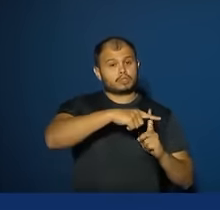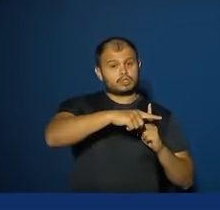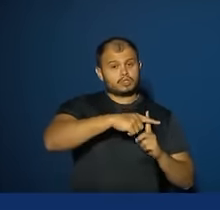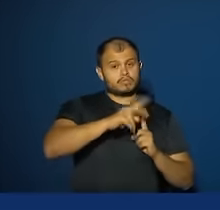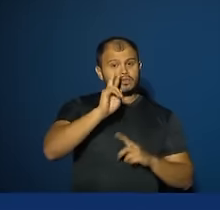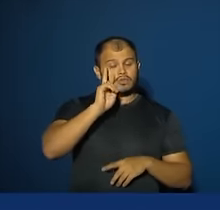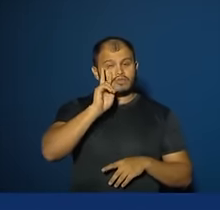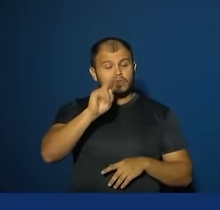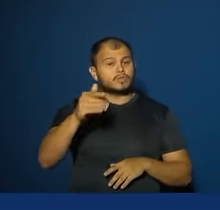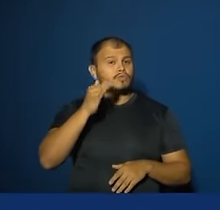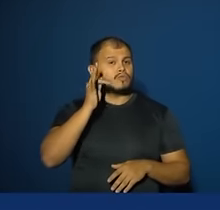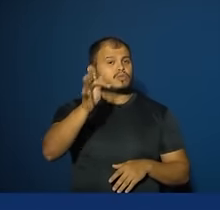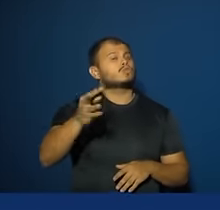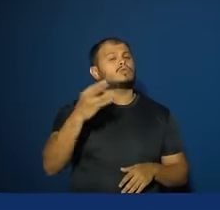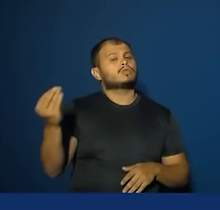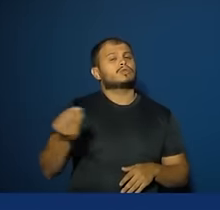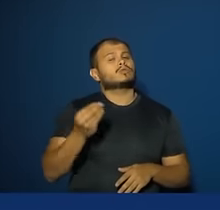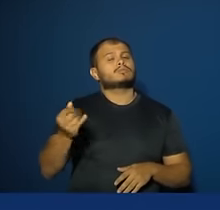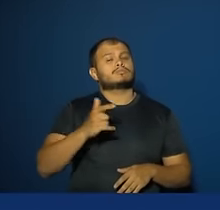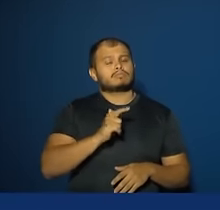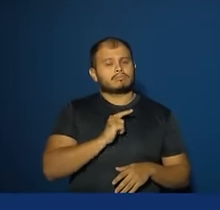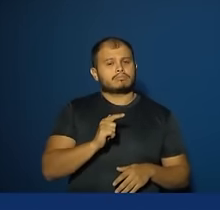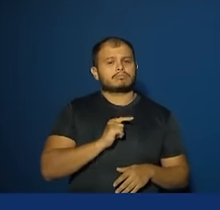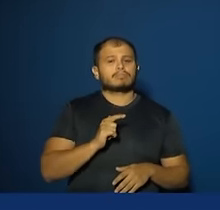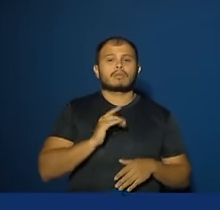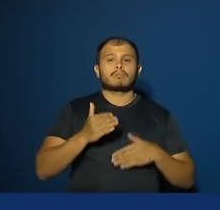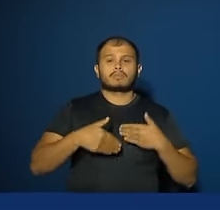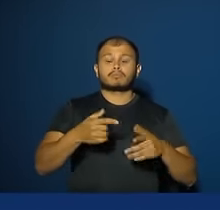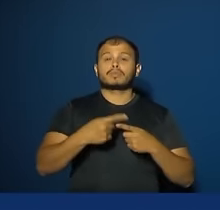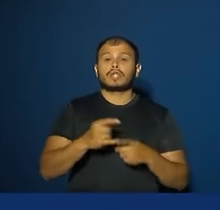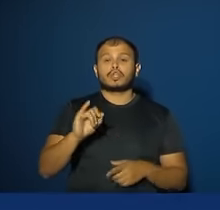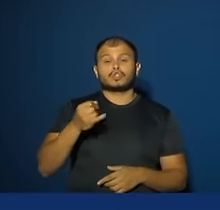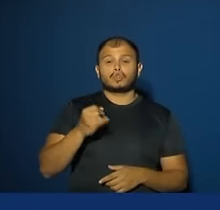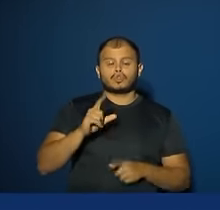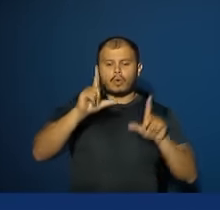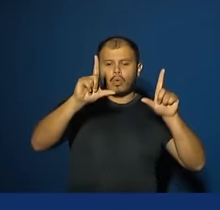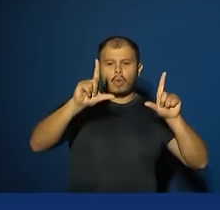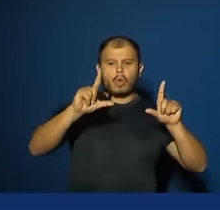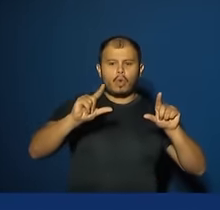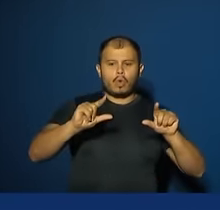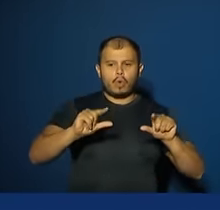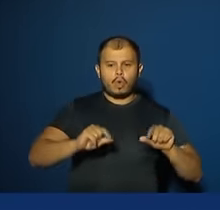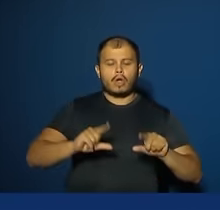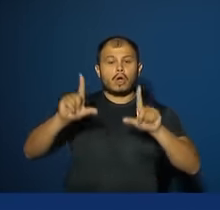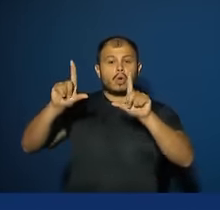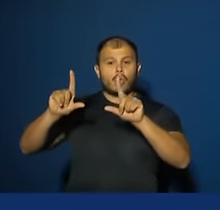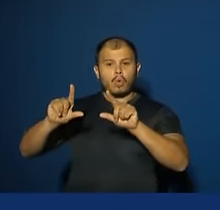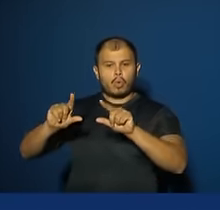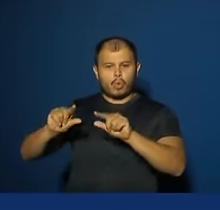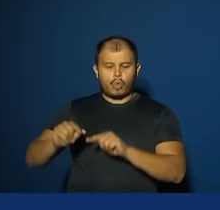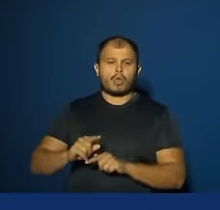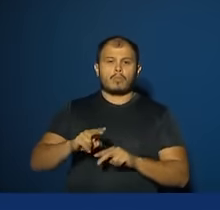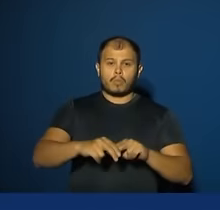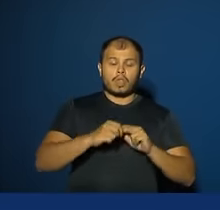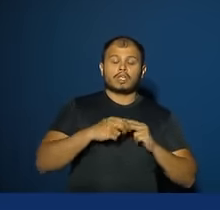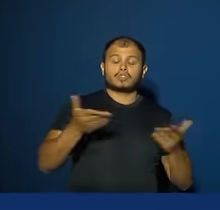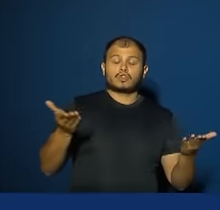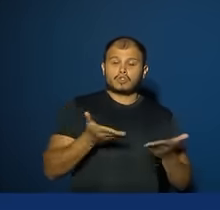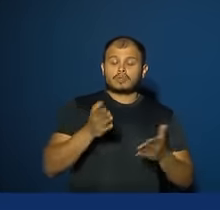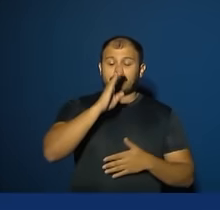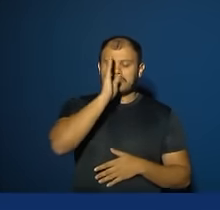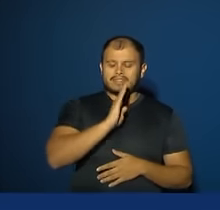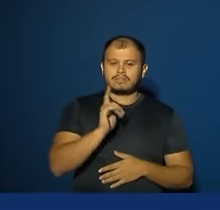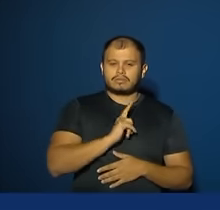copo cheio, olhando para frente, onde estamos no ciclo, é que os juros começou a cair, né? E não só no Brasil, é um fenômeno